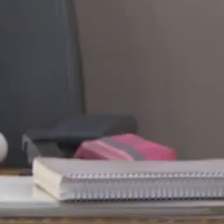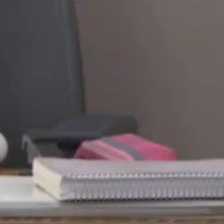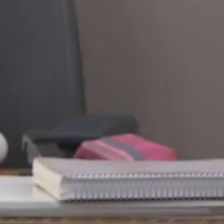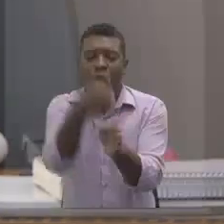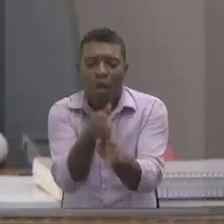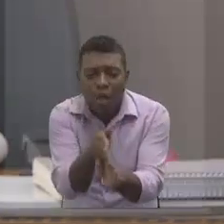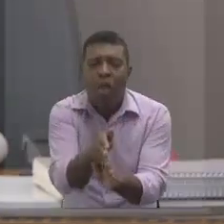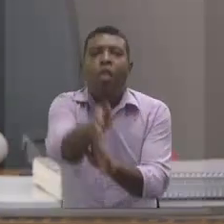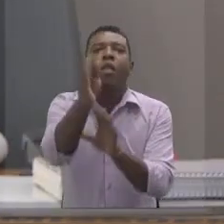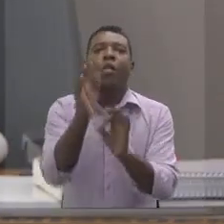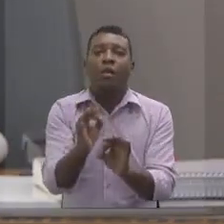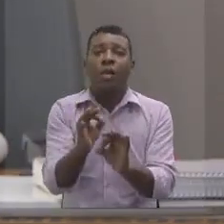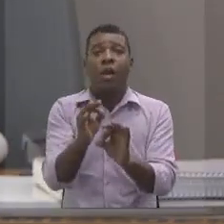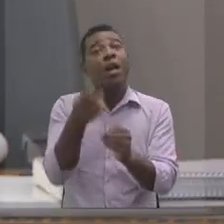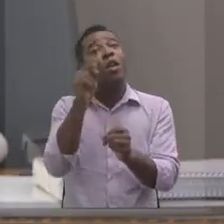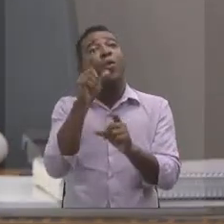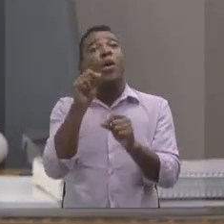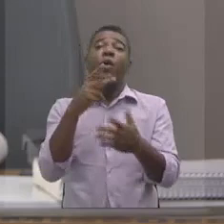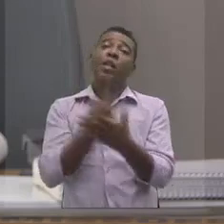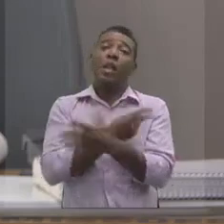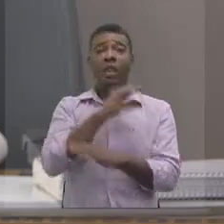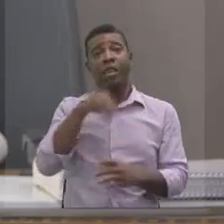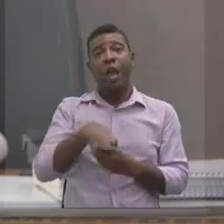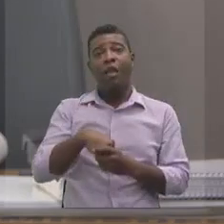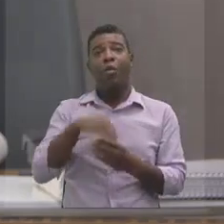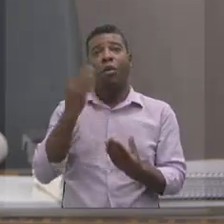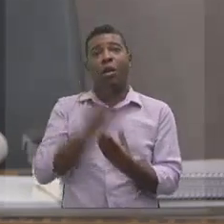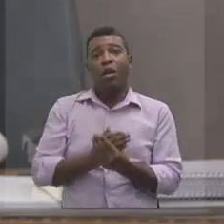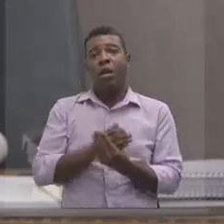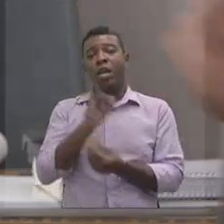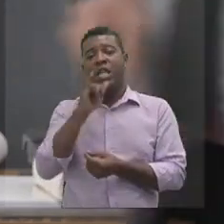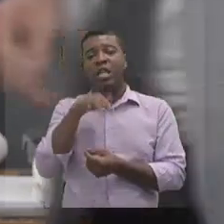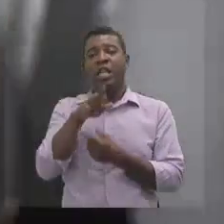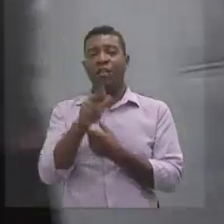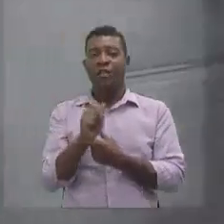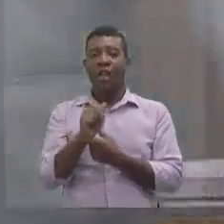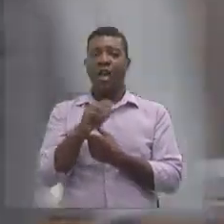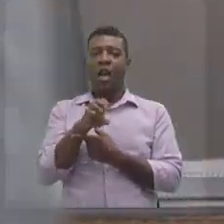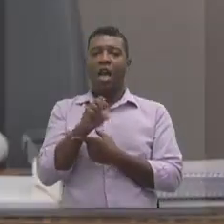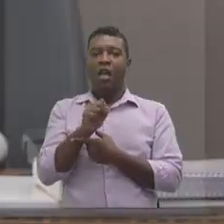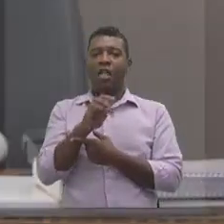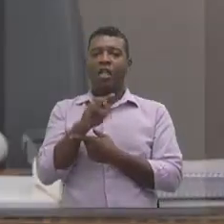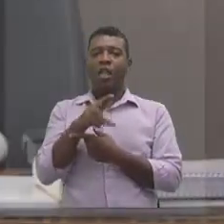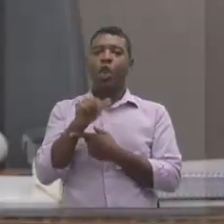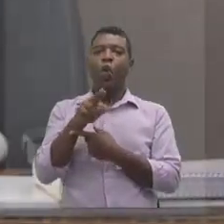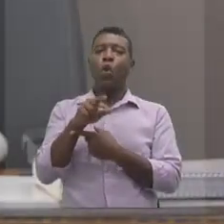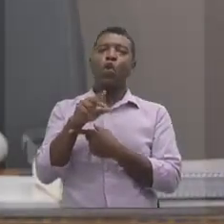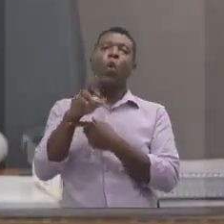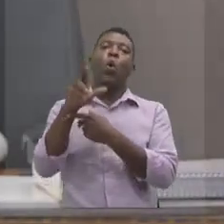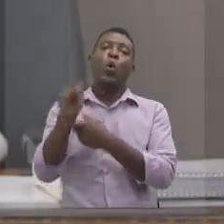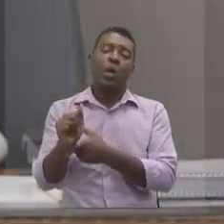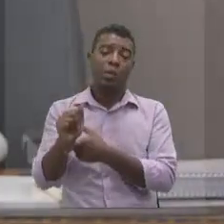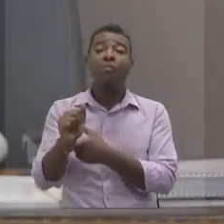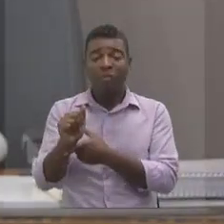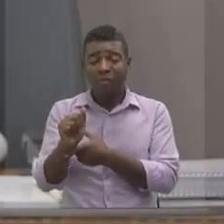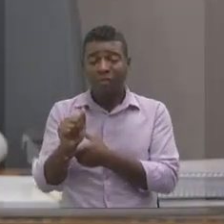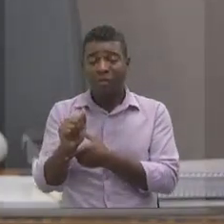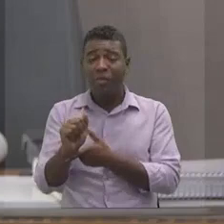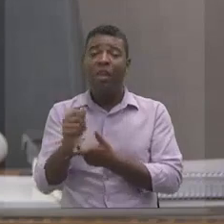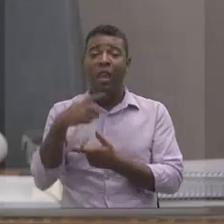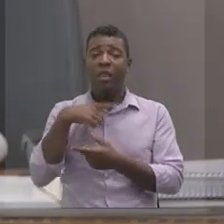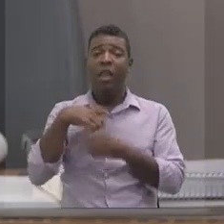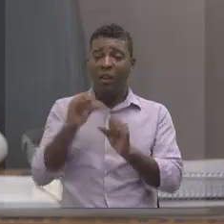pela pasta de infraestrutura Então nesse sentido a gente teve o reforço aqui na nossa estrutura e eu gostaria de destacar aqui